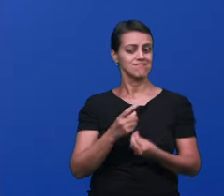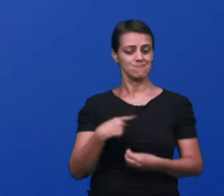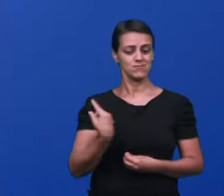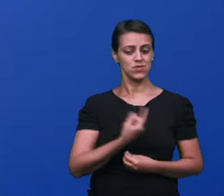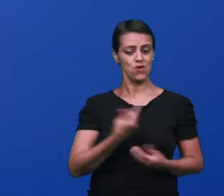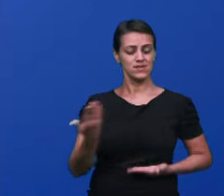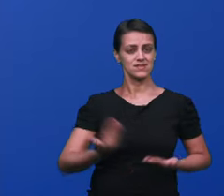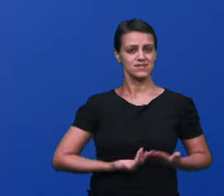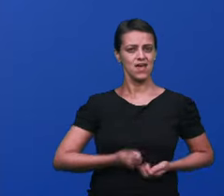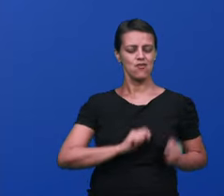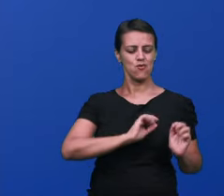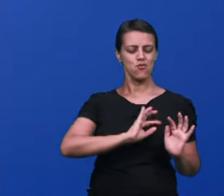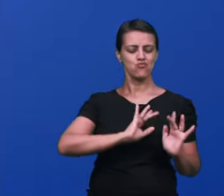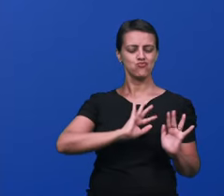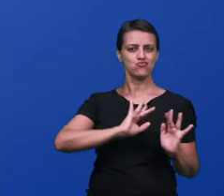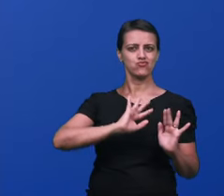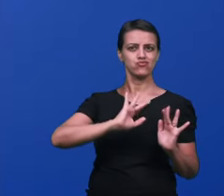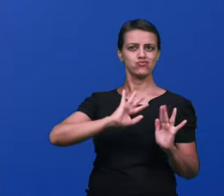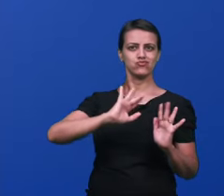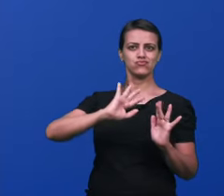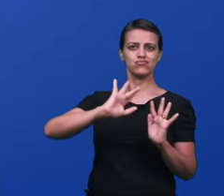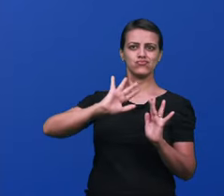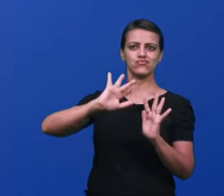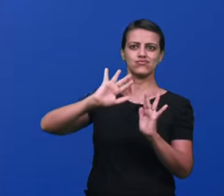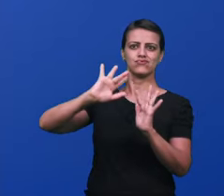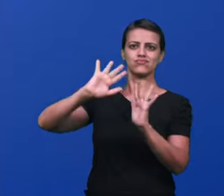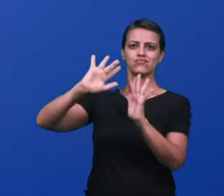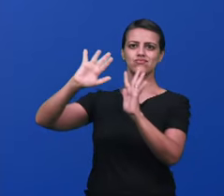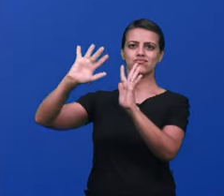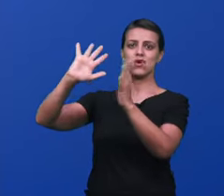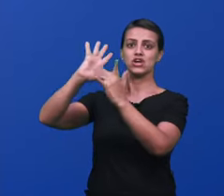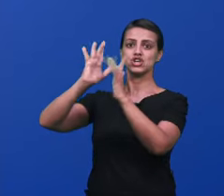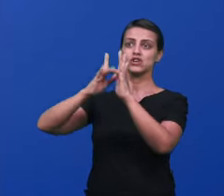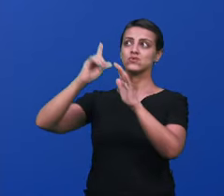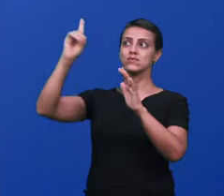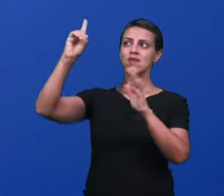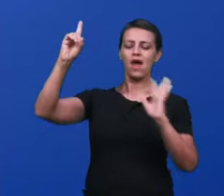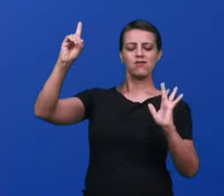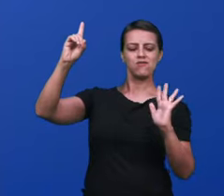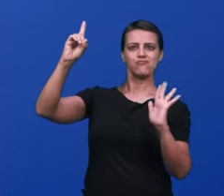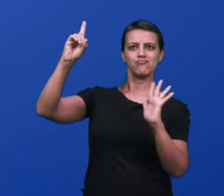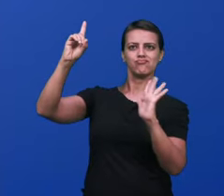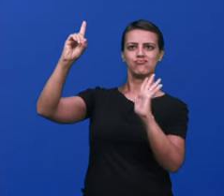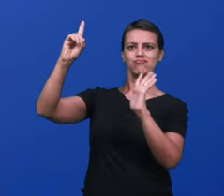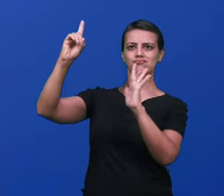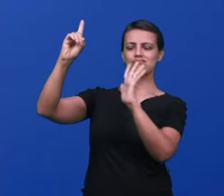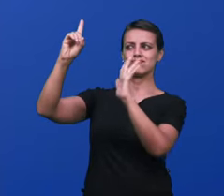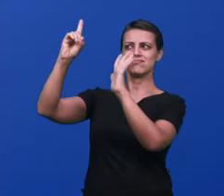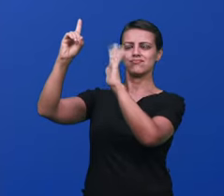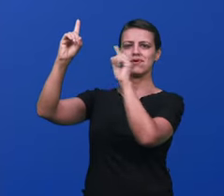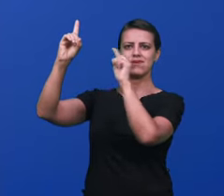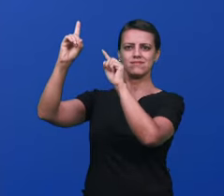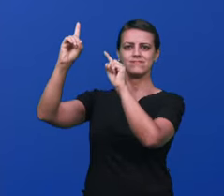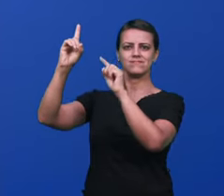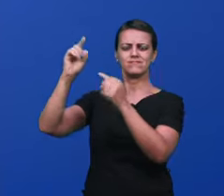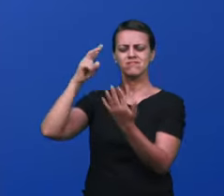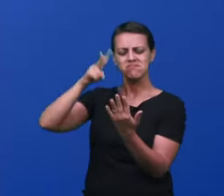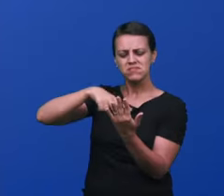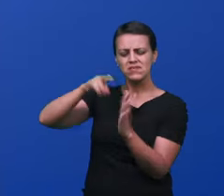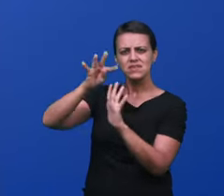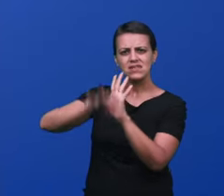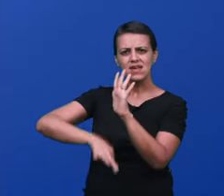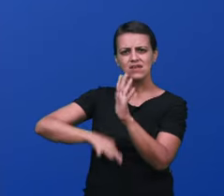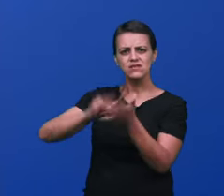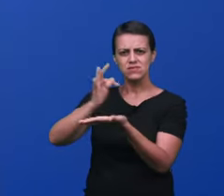a encontrar com o Senhor nos ares. Em 1 Tessalonicenses capítulo 4,